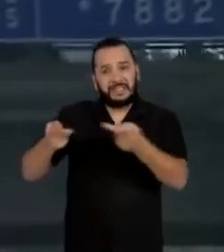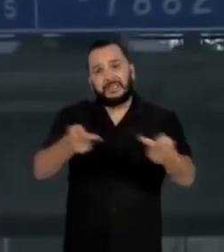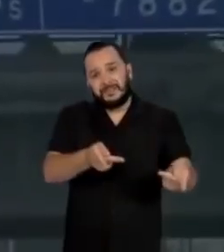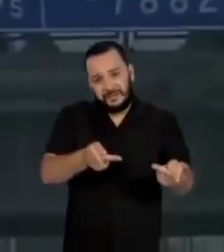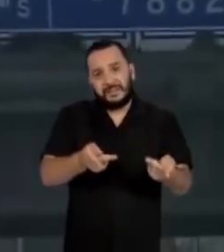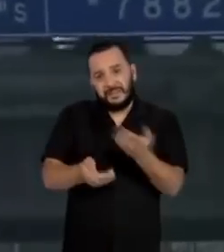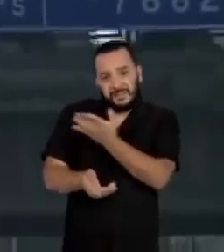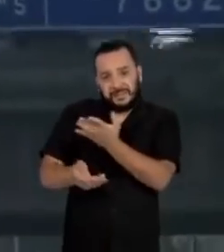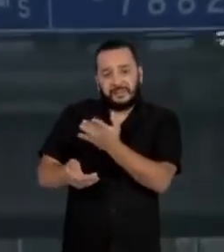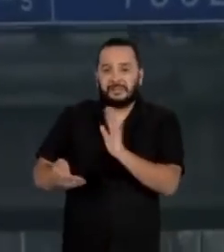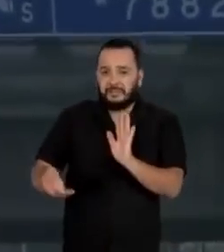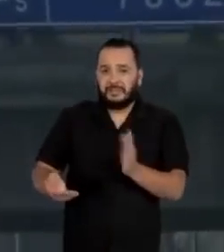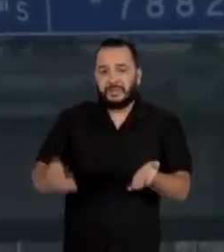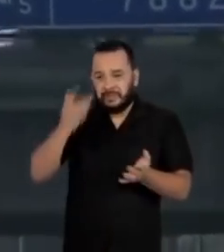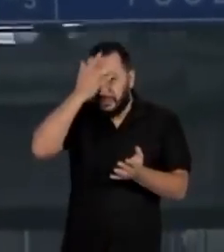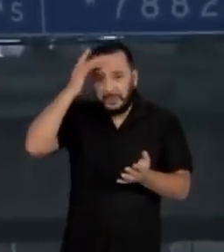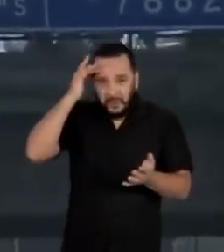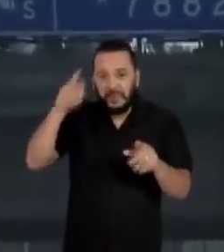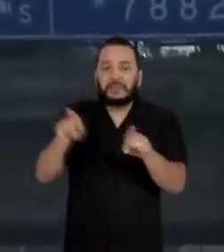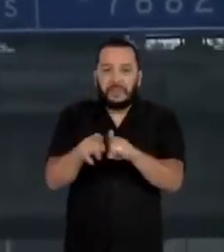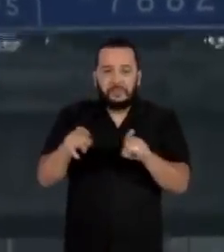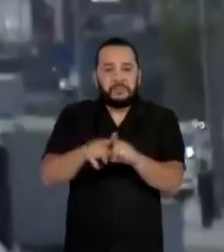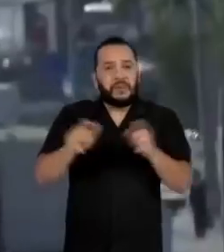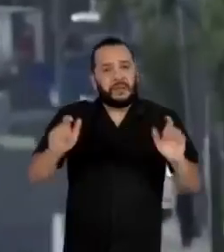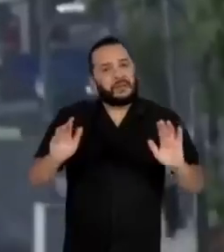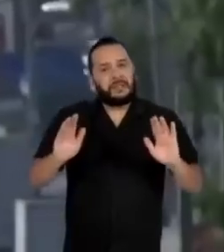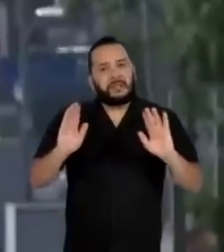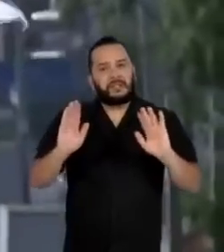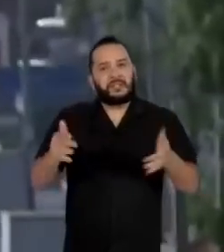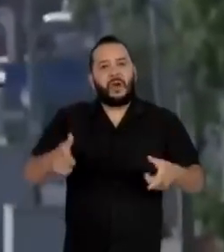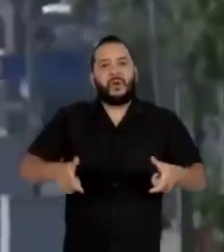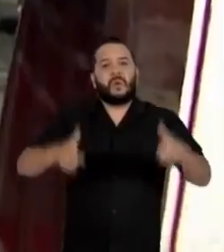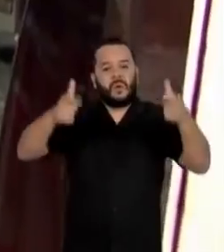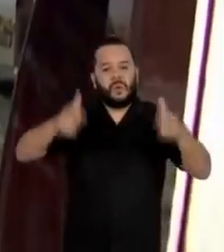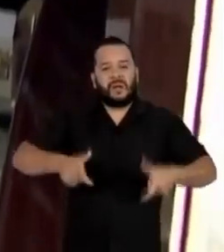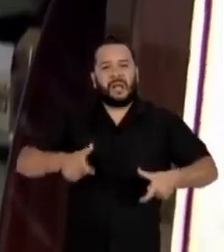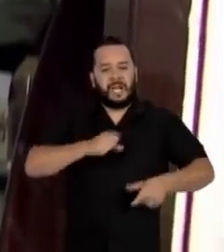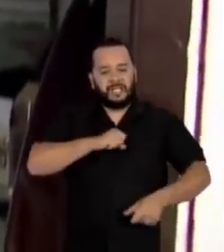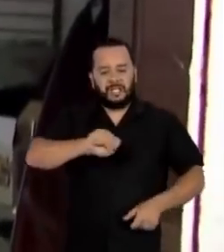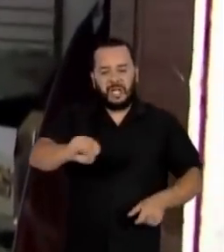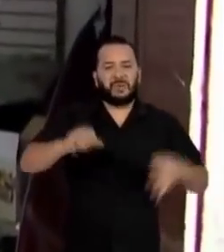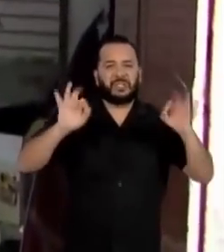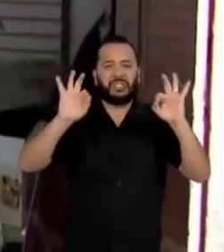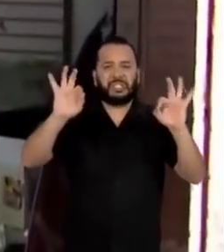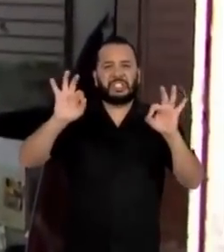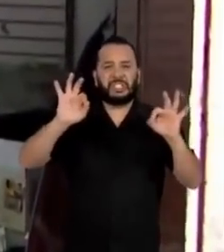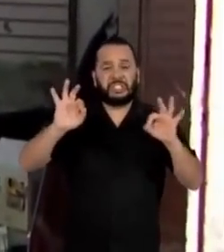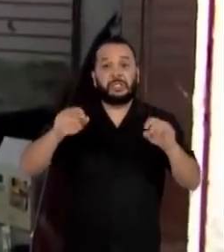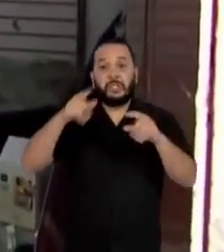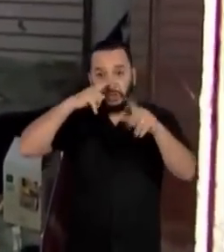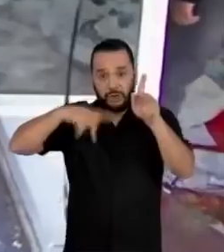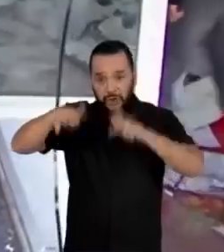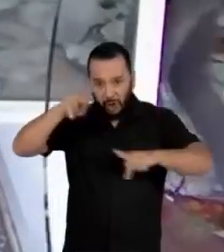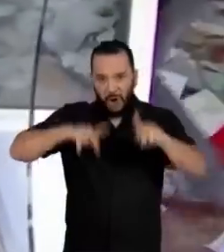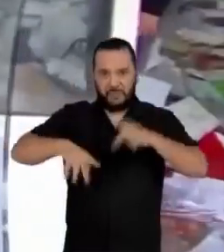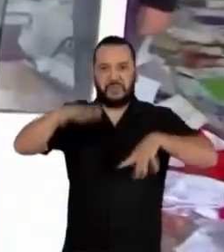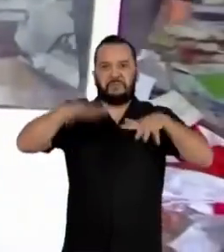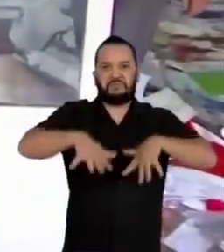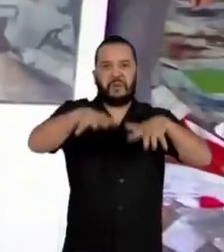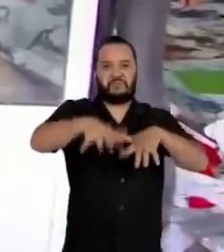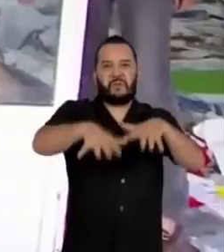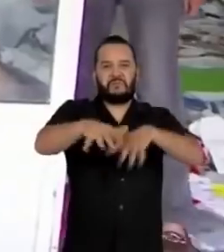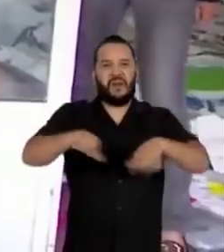Serena. Manifestantes também atingiram áreas de luxo de Santiago, marchando por um shopping no elegante bairro de